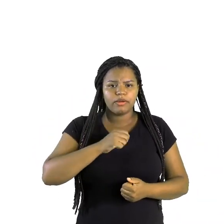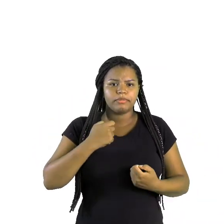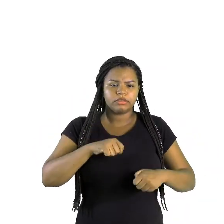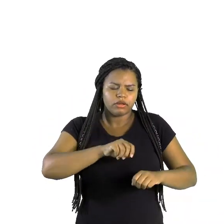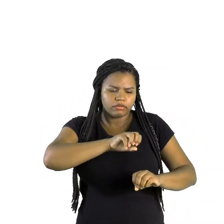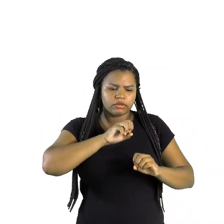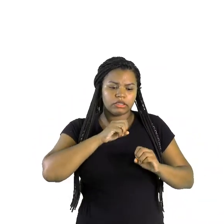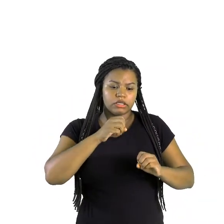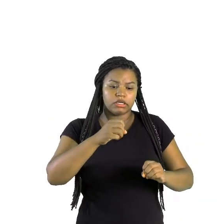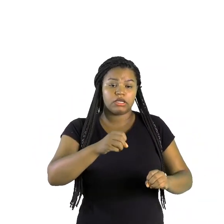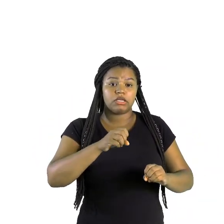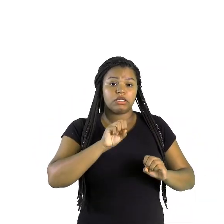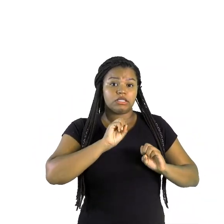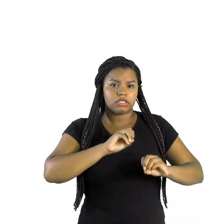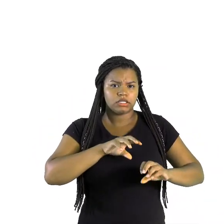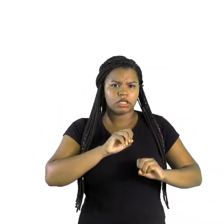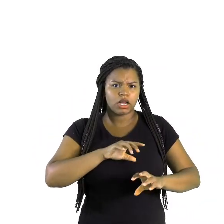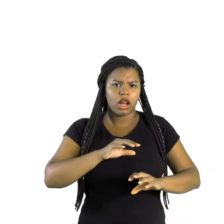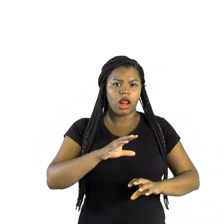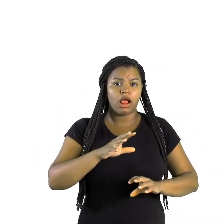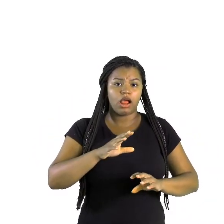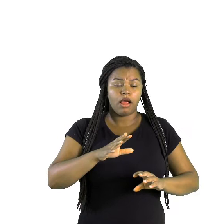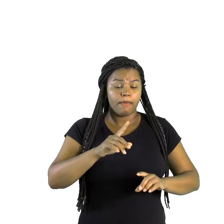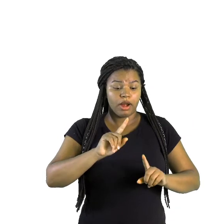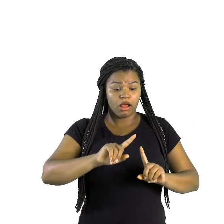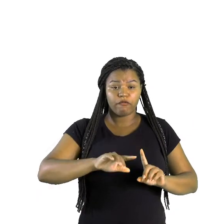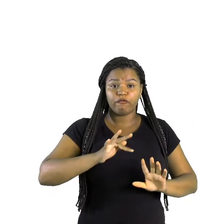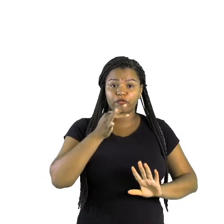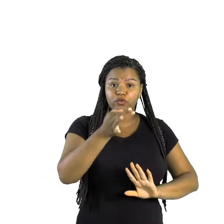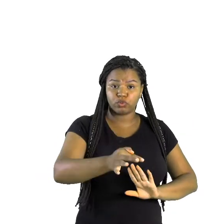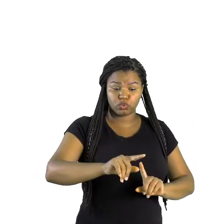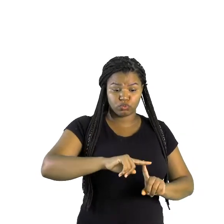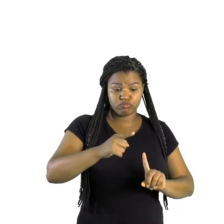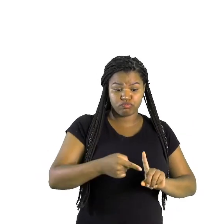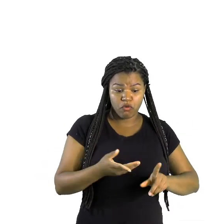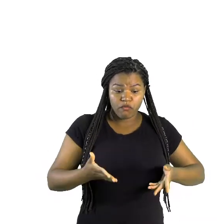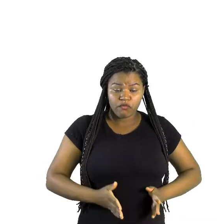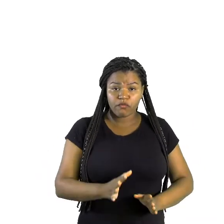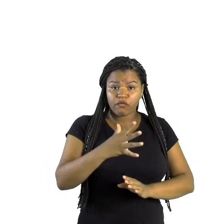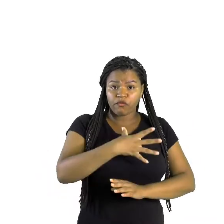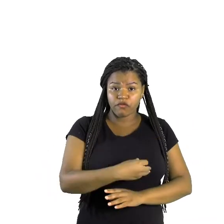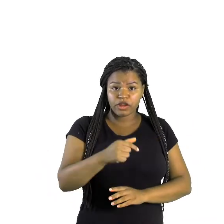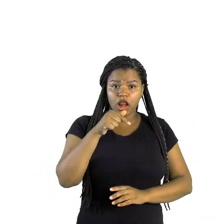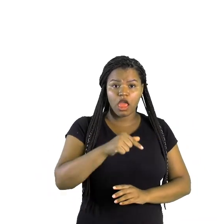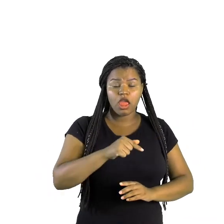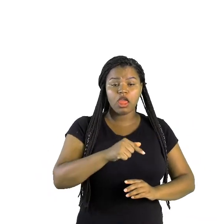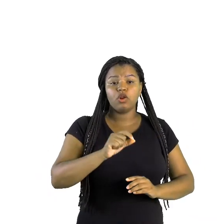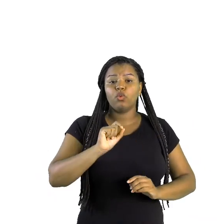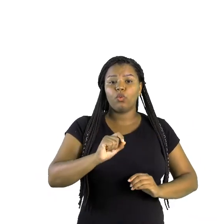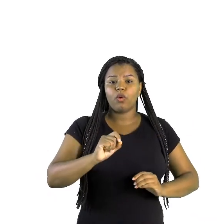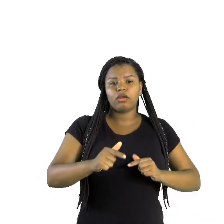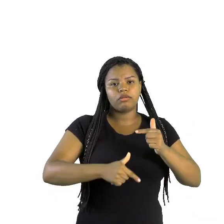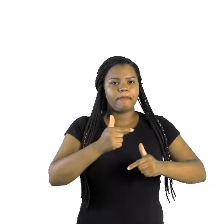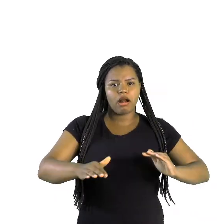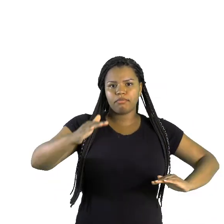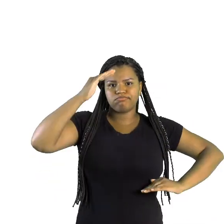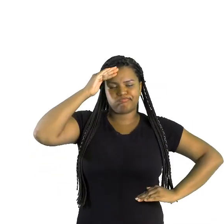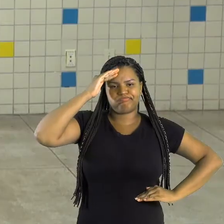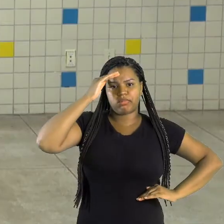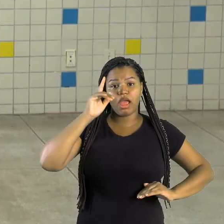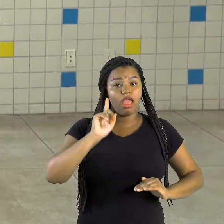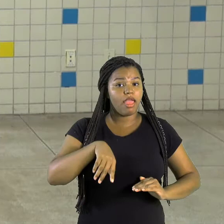ser mães de homens fortes que iriam servir ao exército de Esparta. Essa era a principal finalidade das